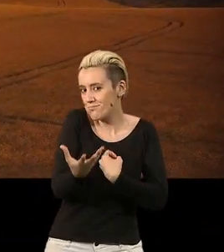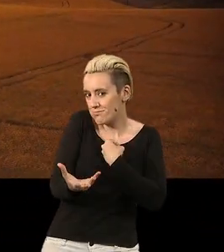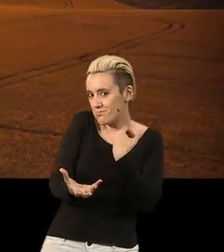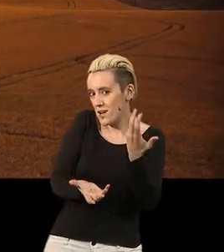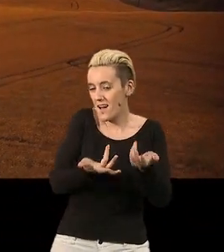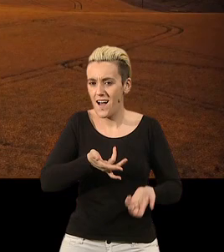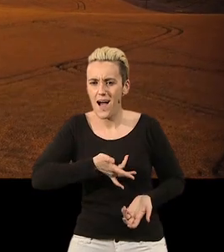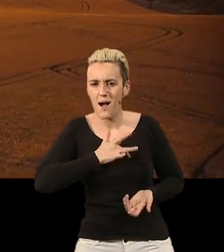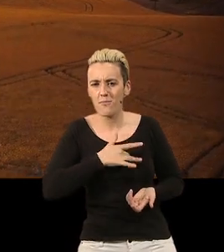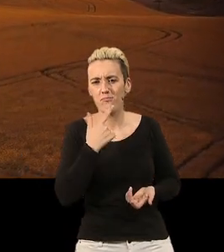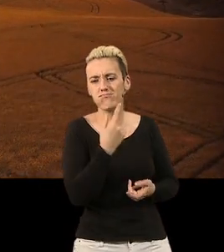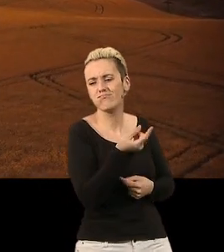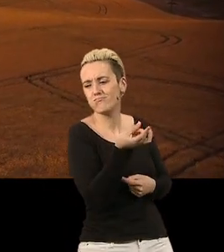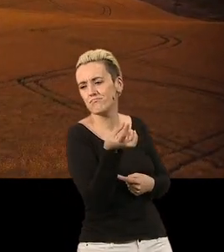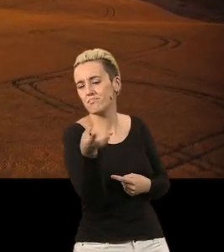tomar